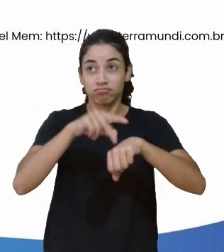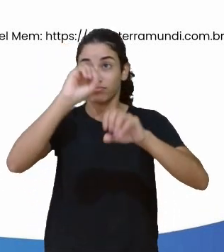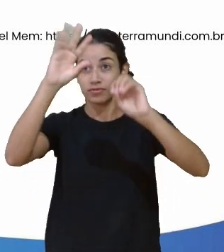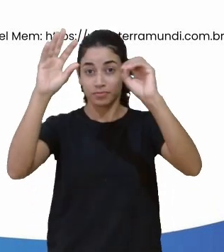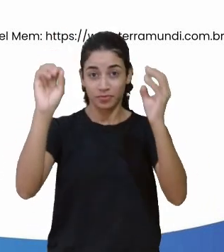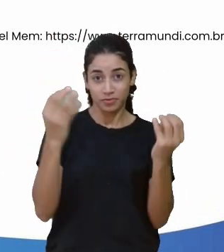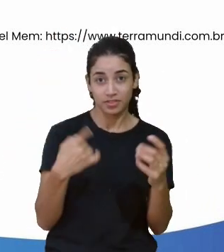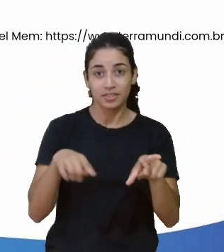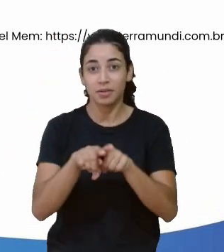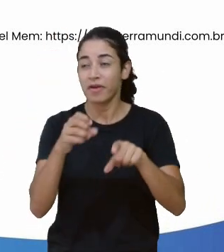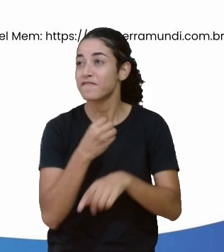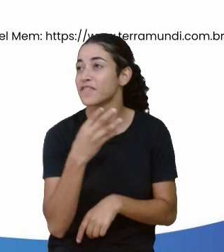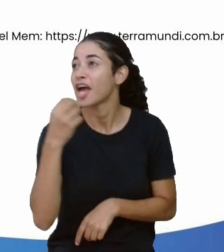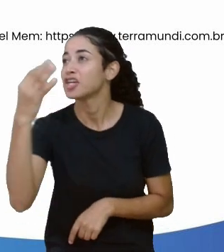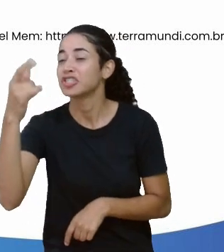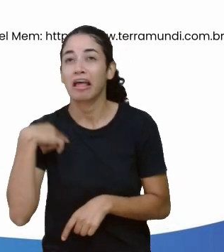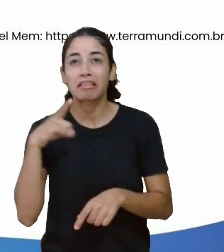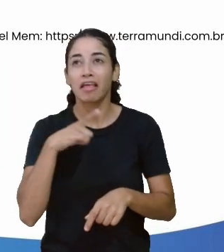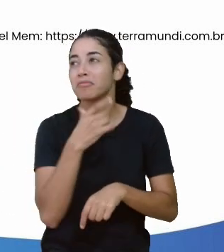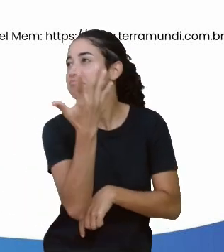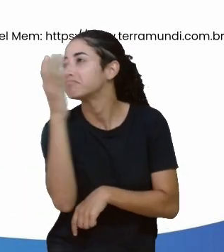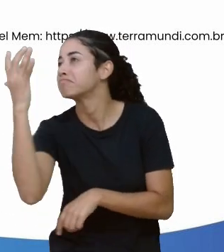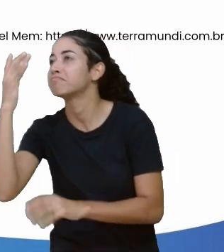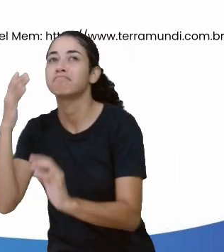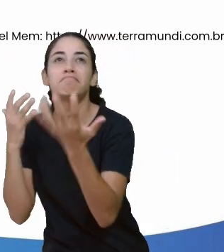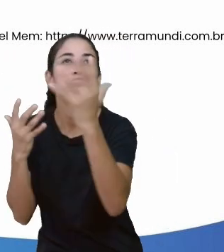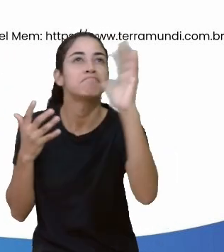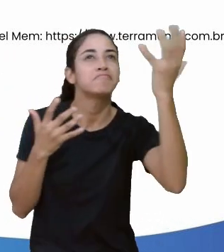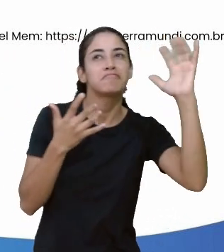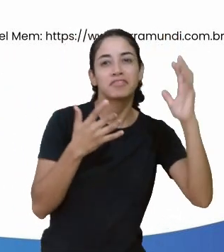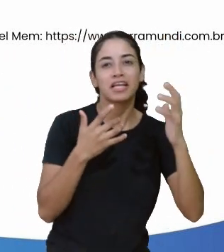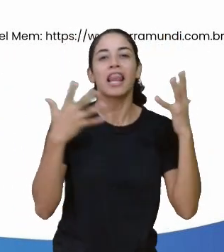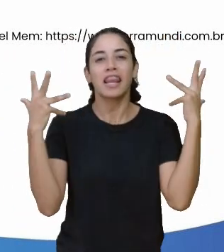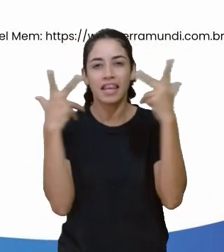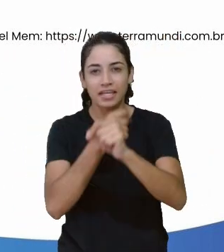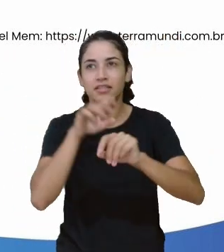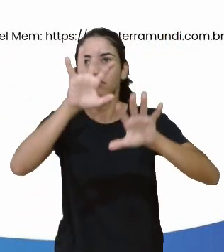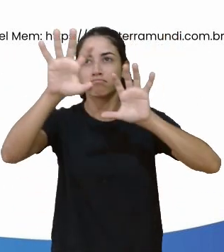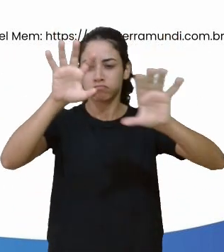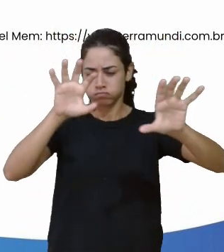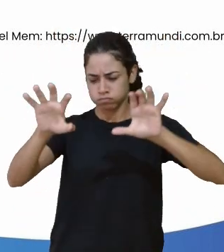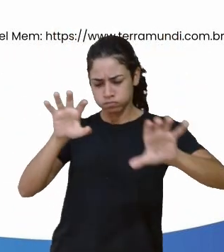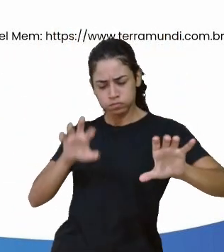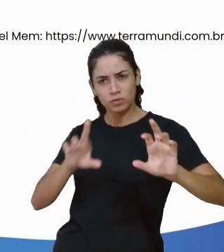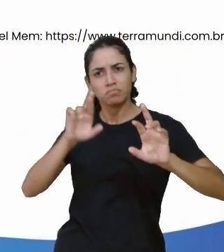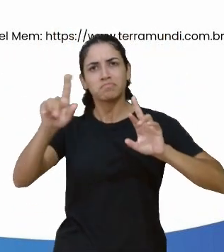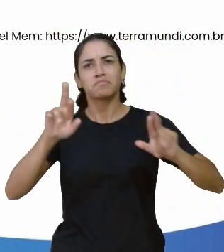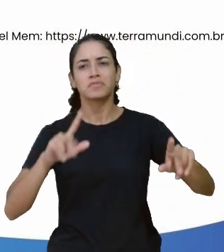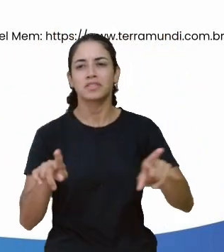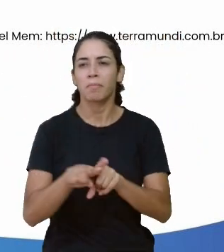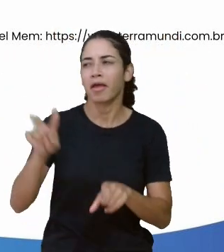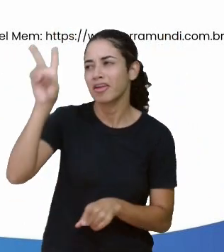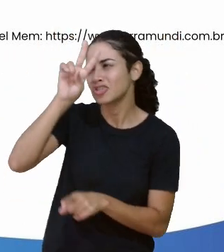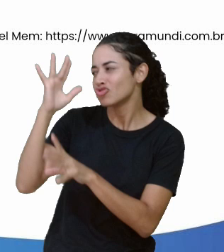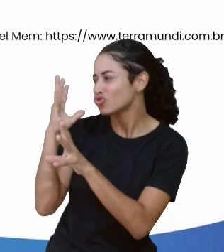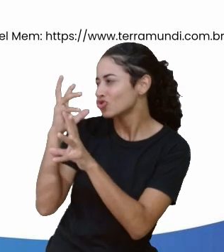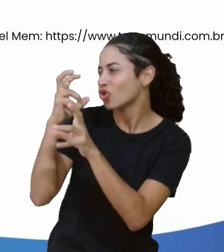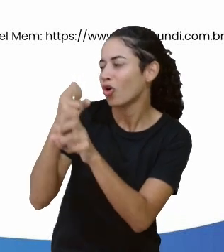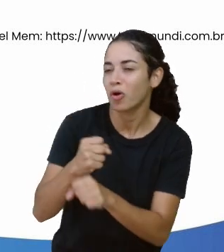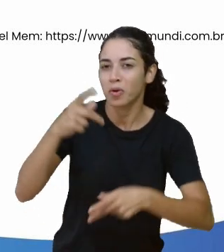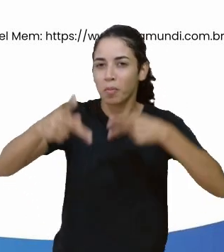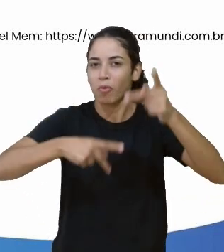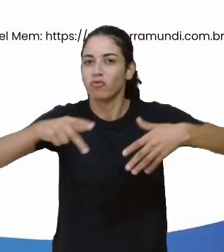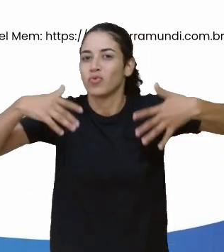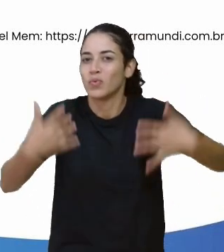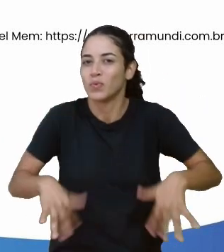país com paisagens belíssimas, regiões bem diferentes entre si, muita história e um povo afável.